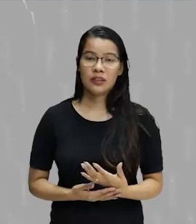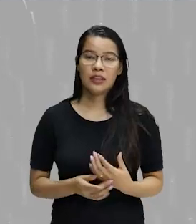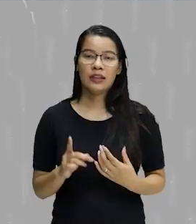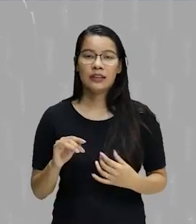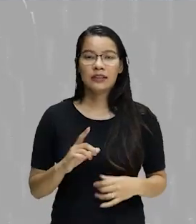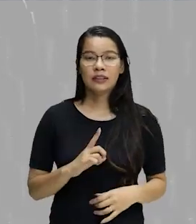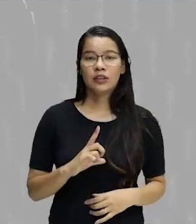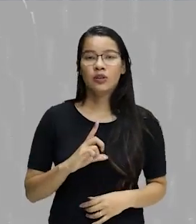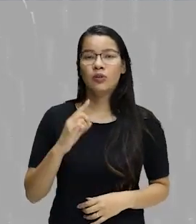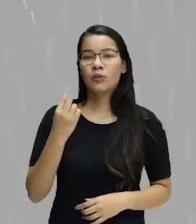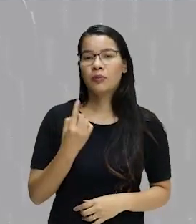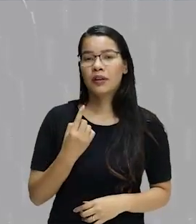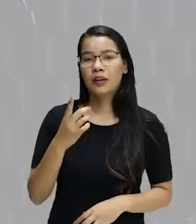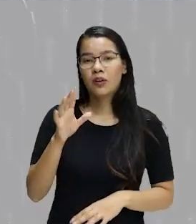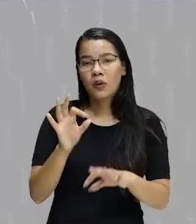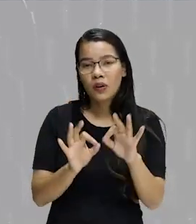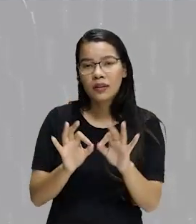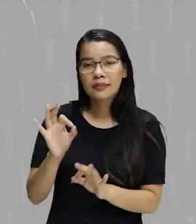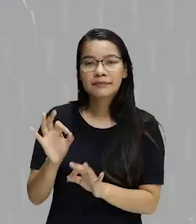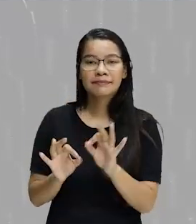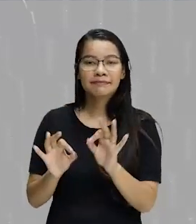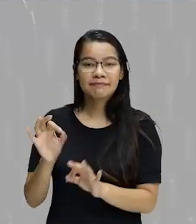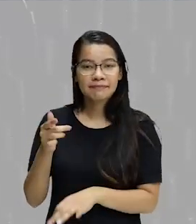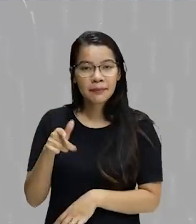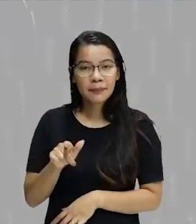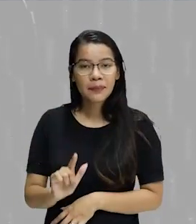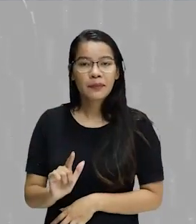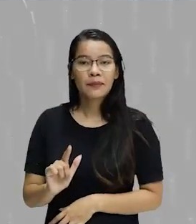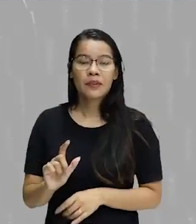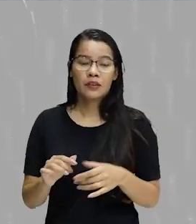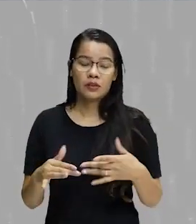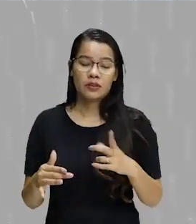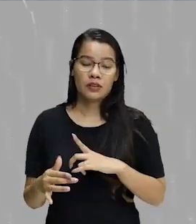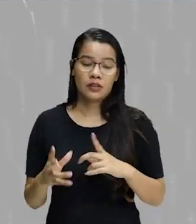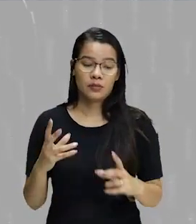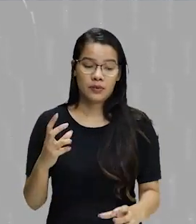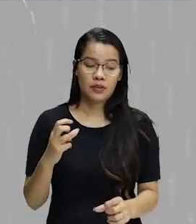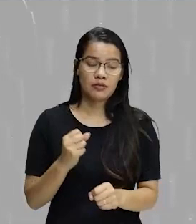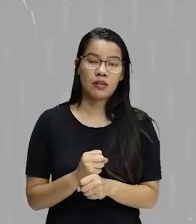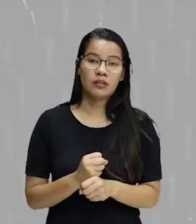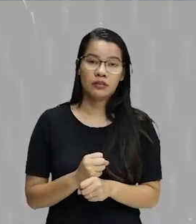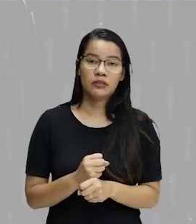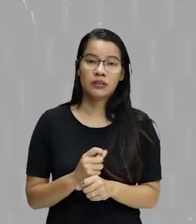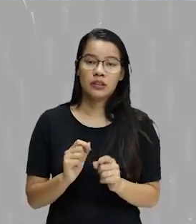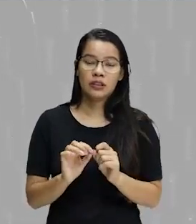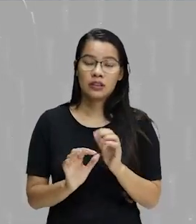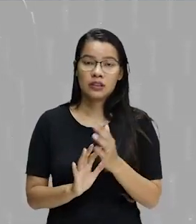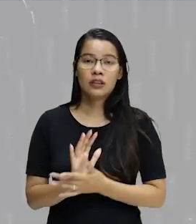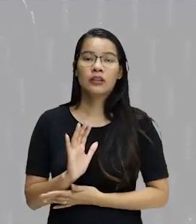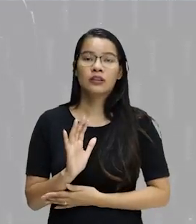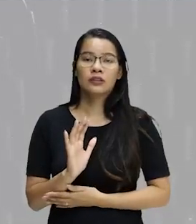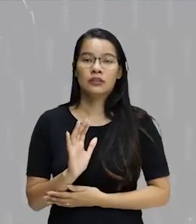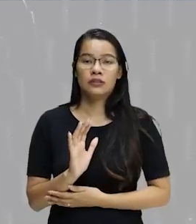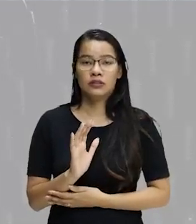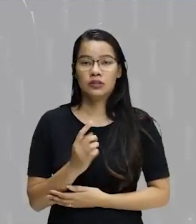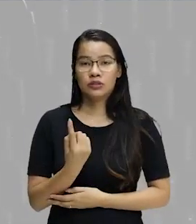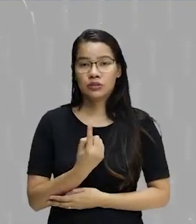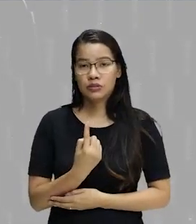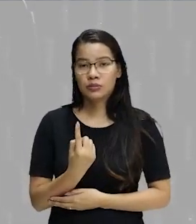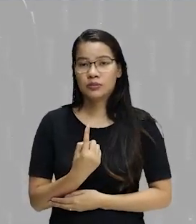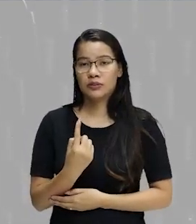uma reorganização. Então, eu vou ter como resultado, olha só, a formação de